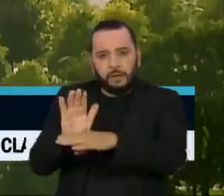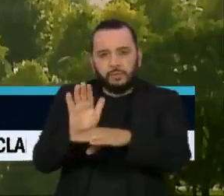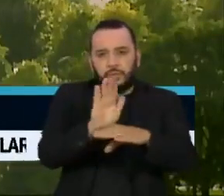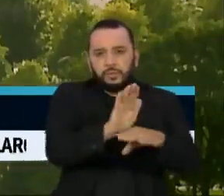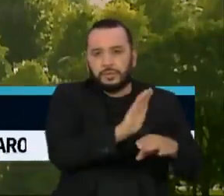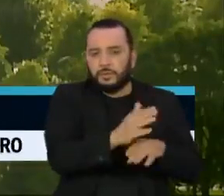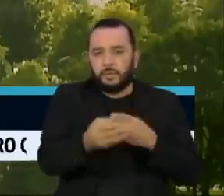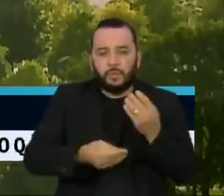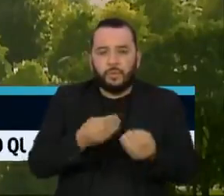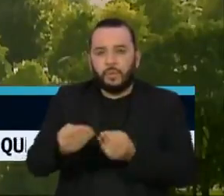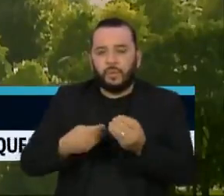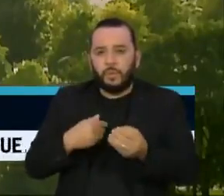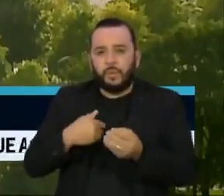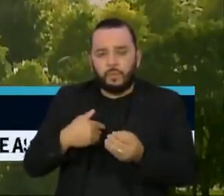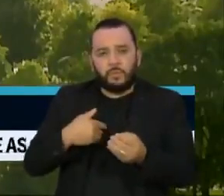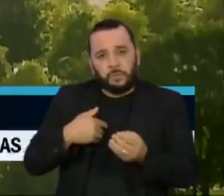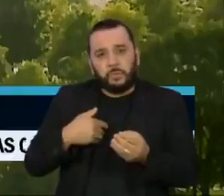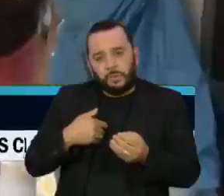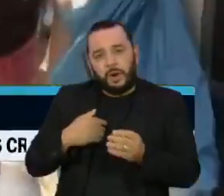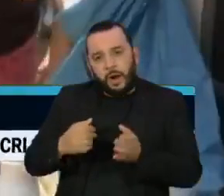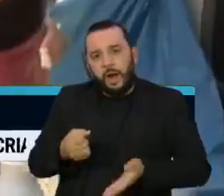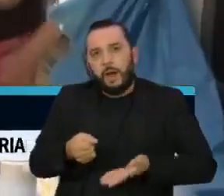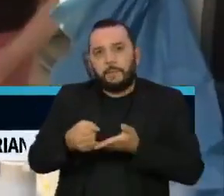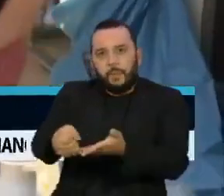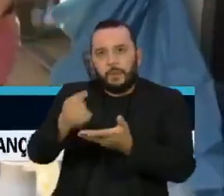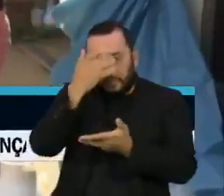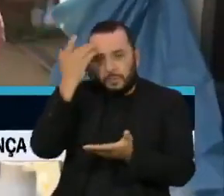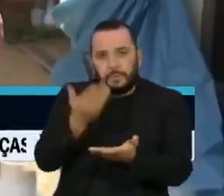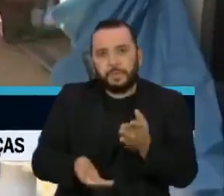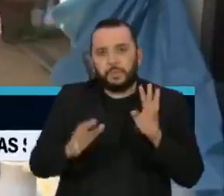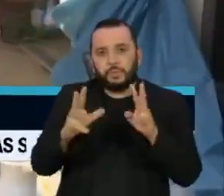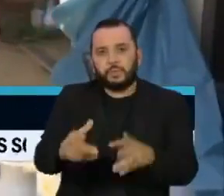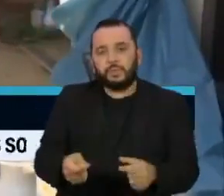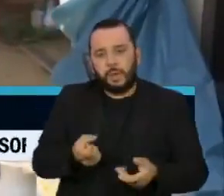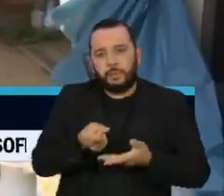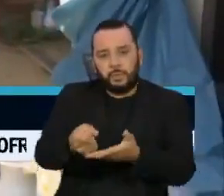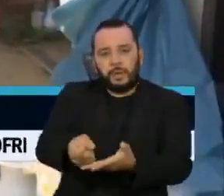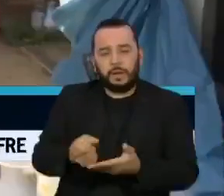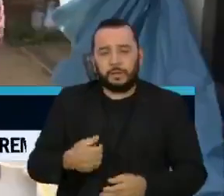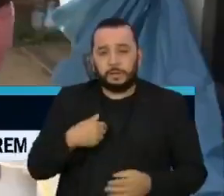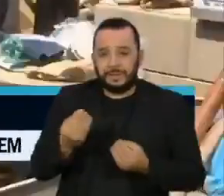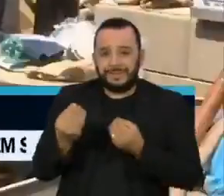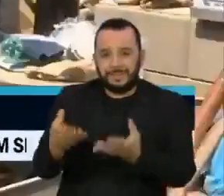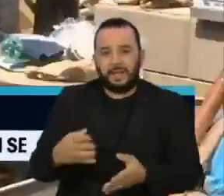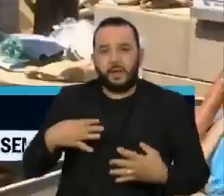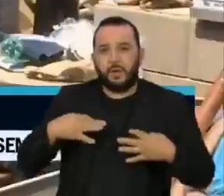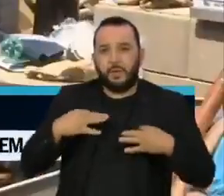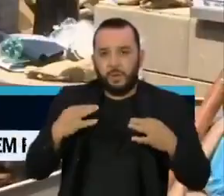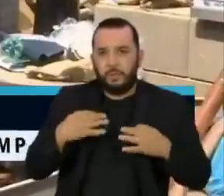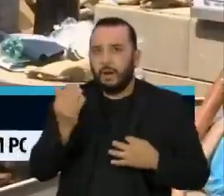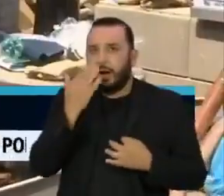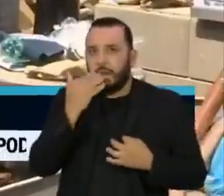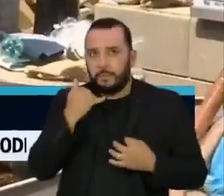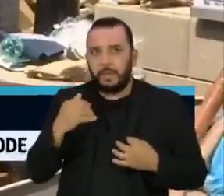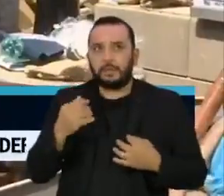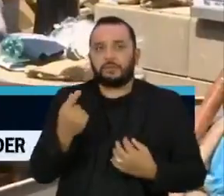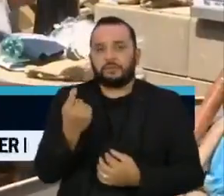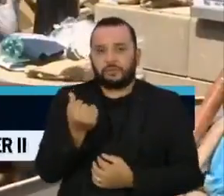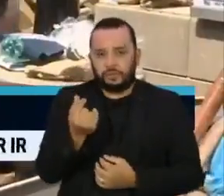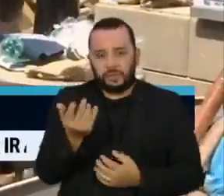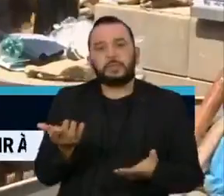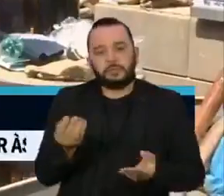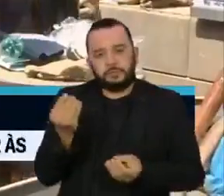de escombros e no apoio aos que perderam tudo roupas alimentos e dinheiro estão sendo doados a escolas foram transformadas